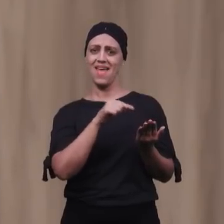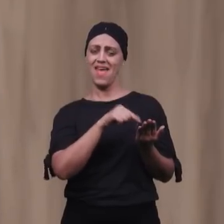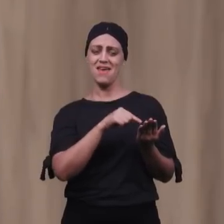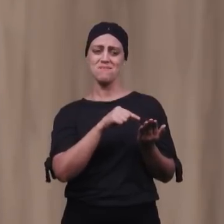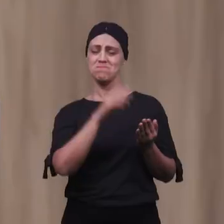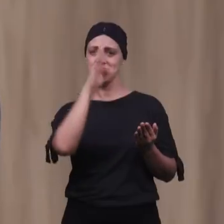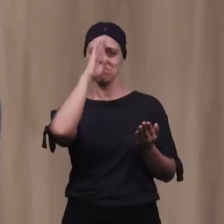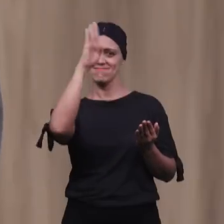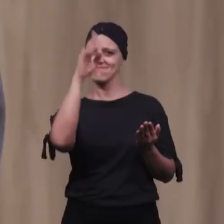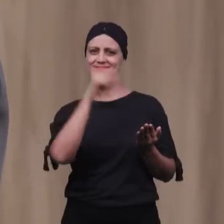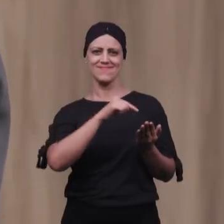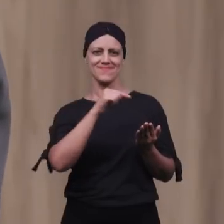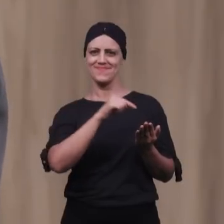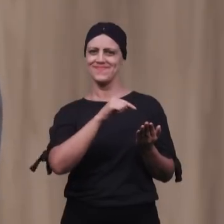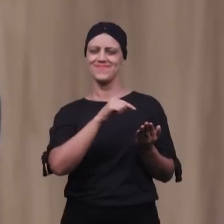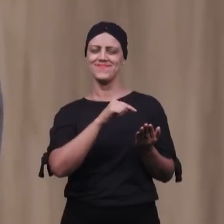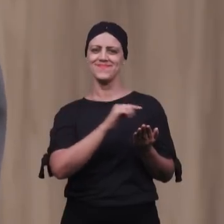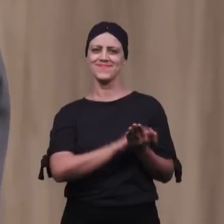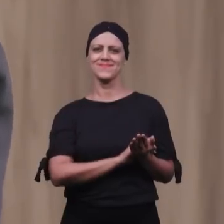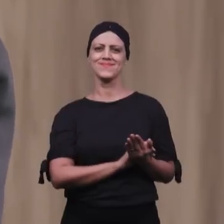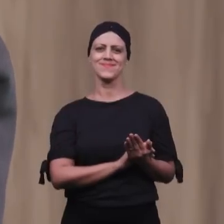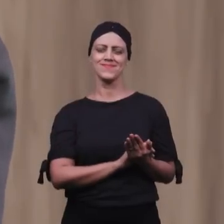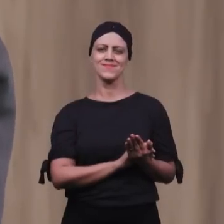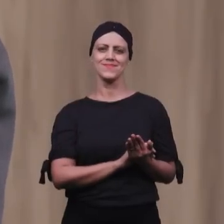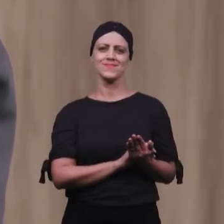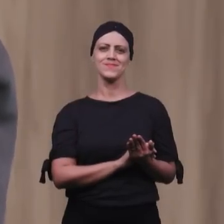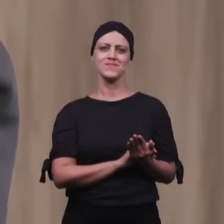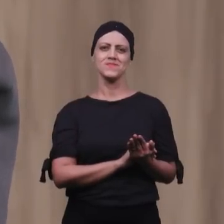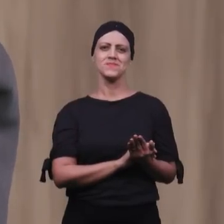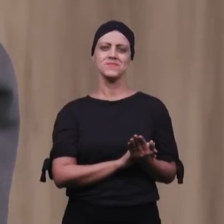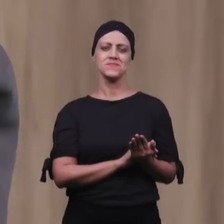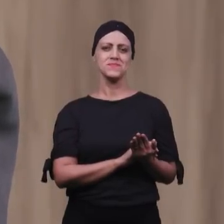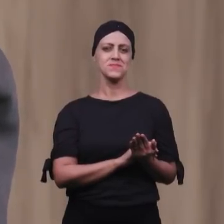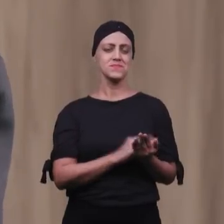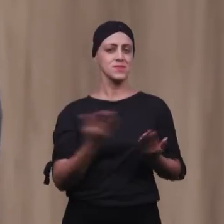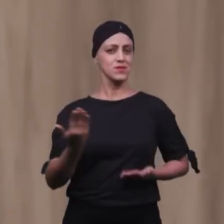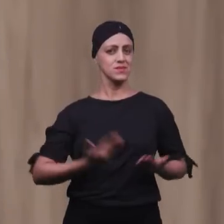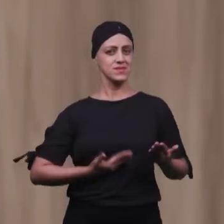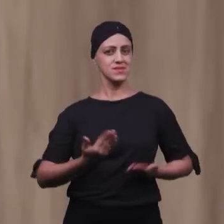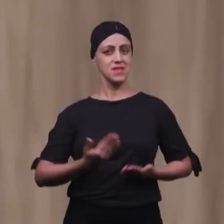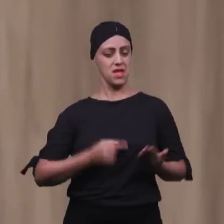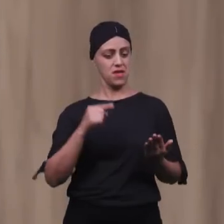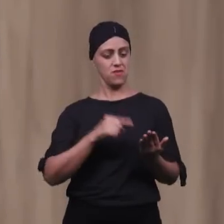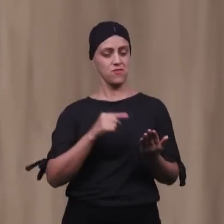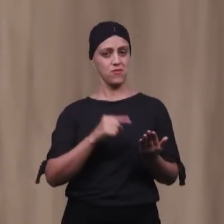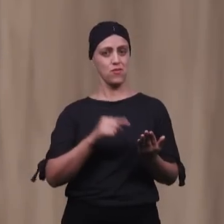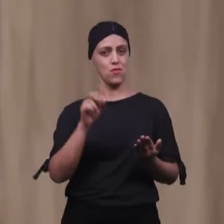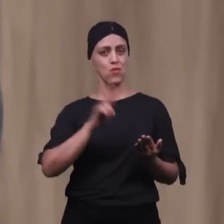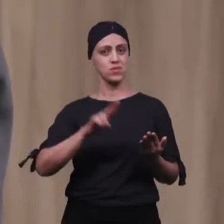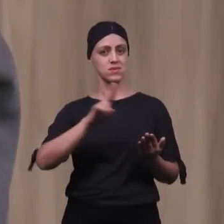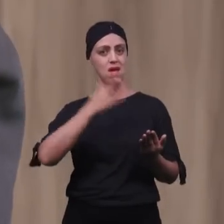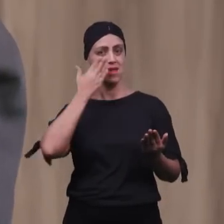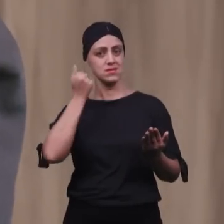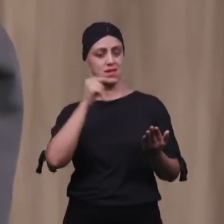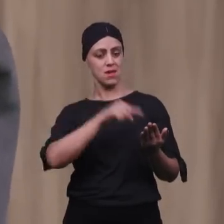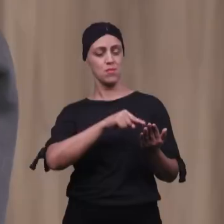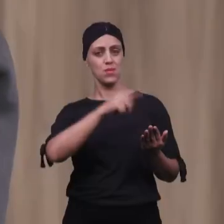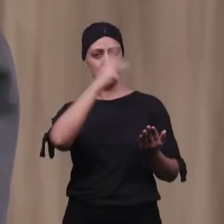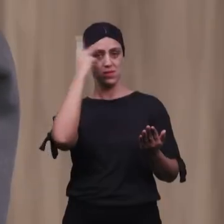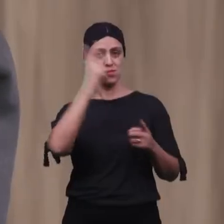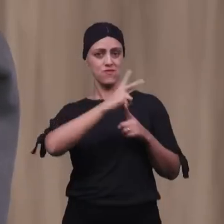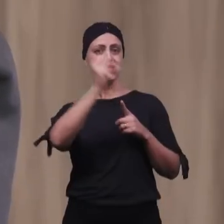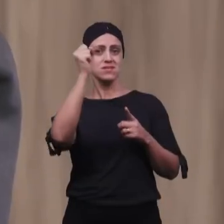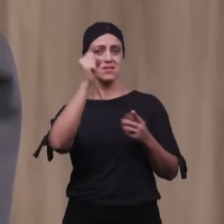para o atendimento. A nossa base, né? Os servos que venceram pelo poder da palavra.